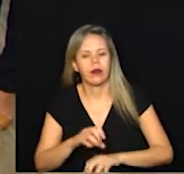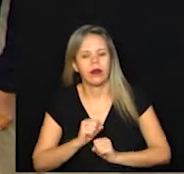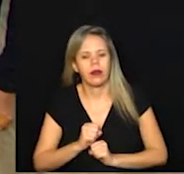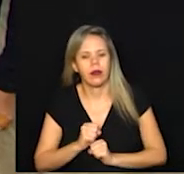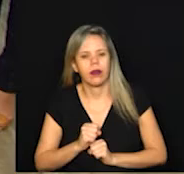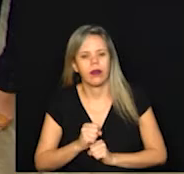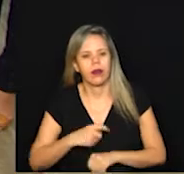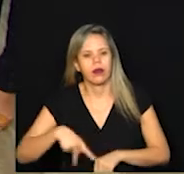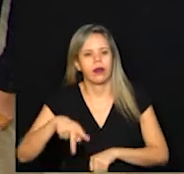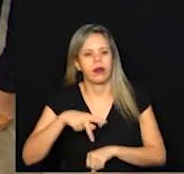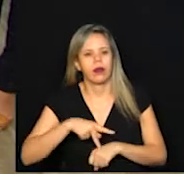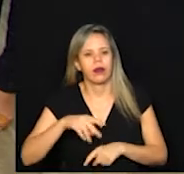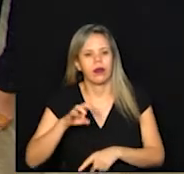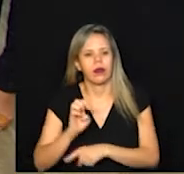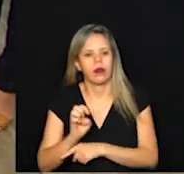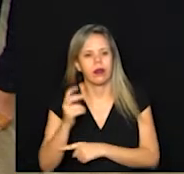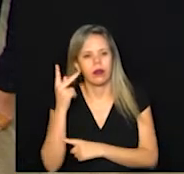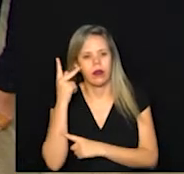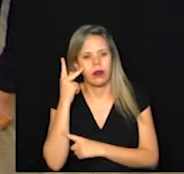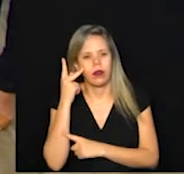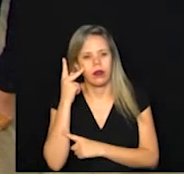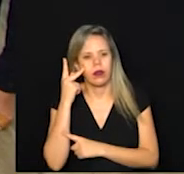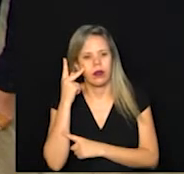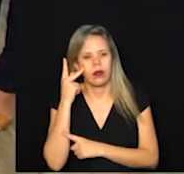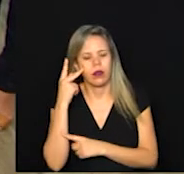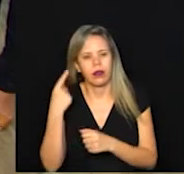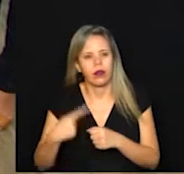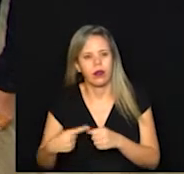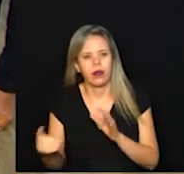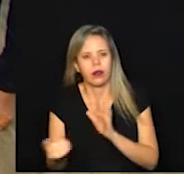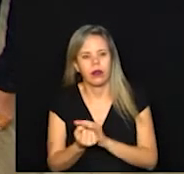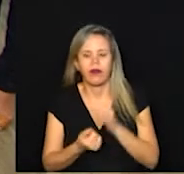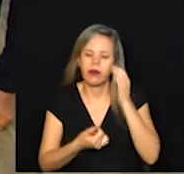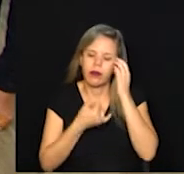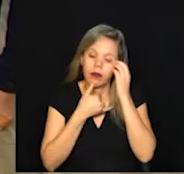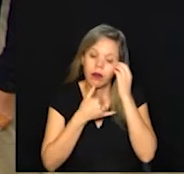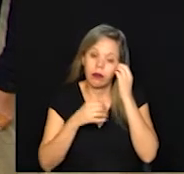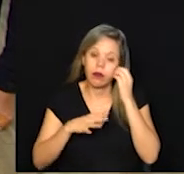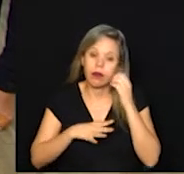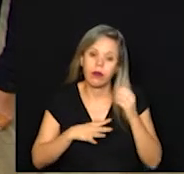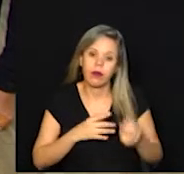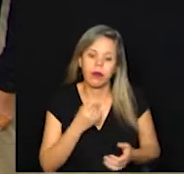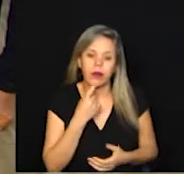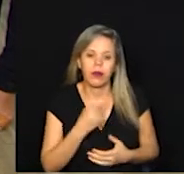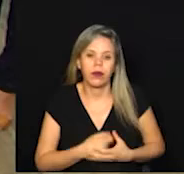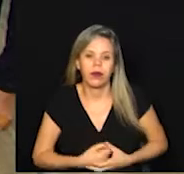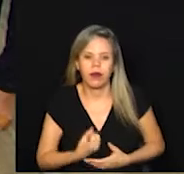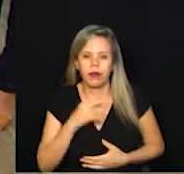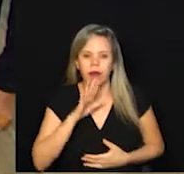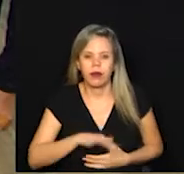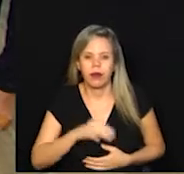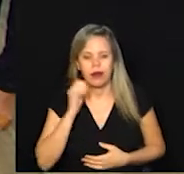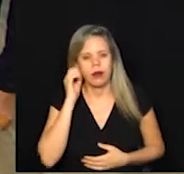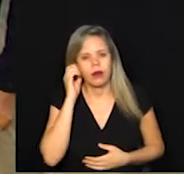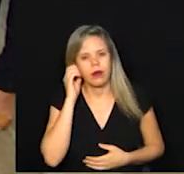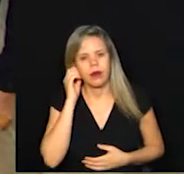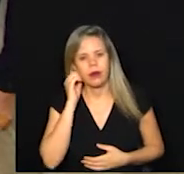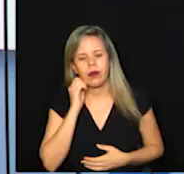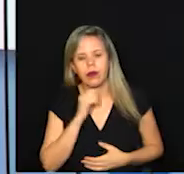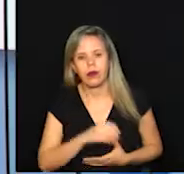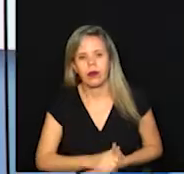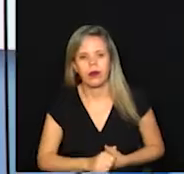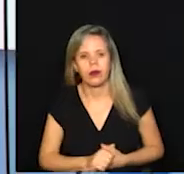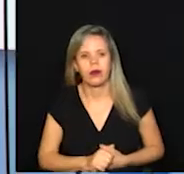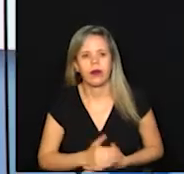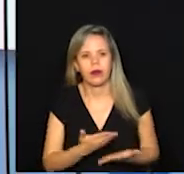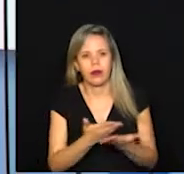Covid-19 no nosso país, estado de São Paulo. Chegamos a uma marca triste na cidade de Campinas. Boa tarde, Mirna. Boa tarde, Gabriel.